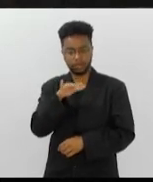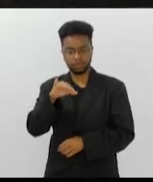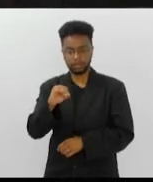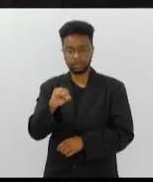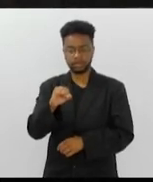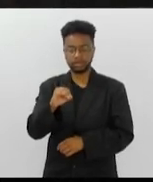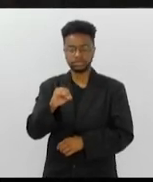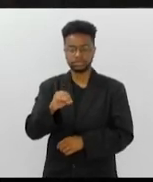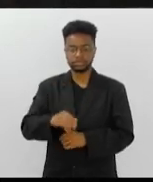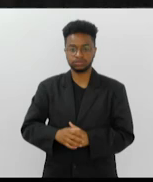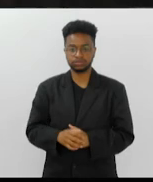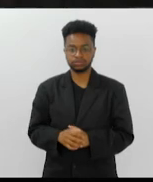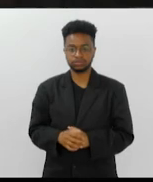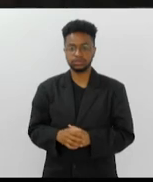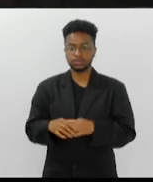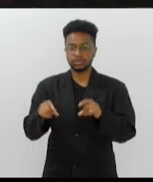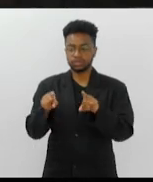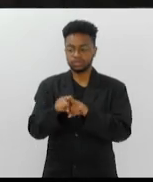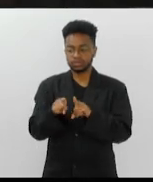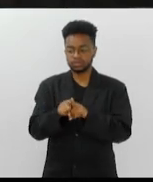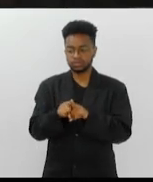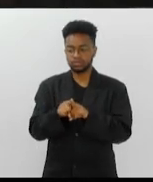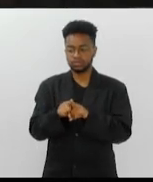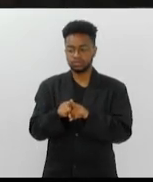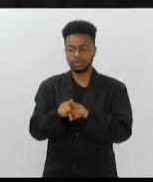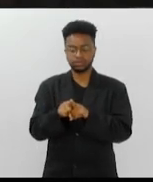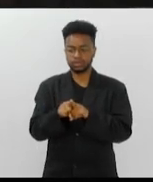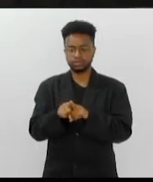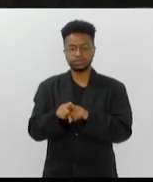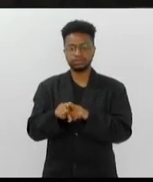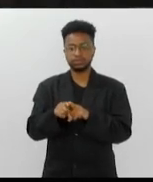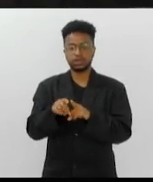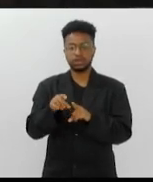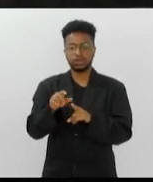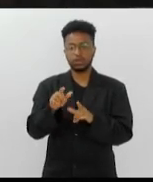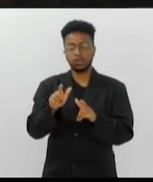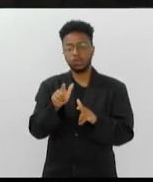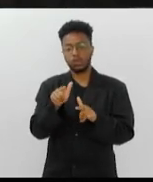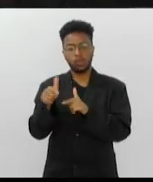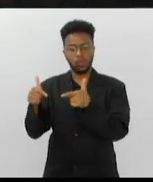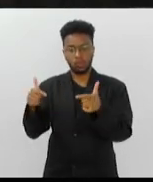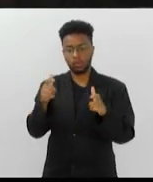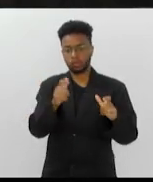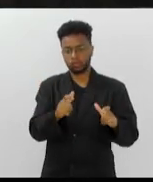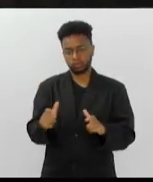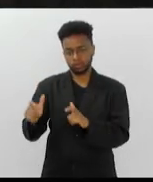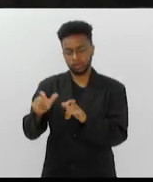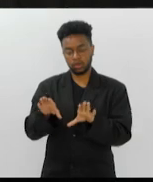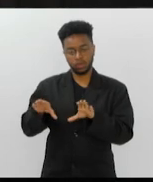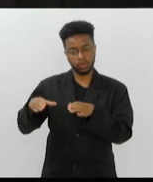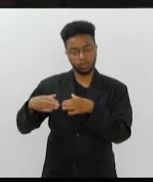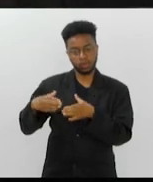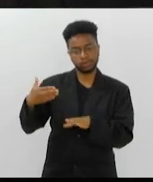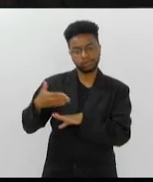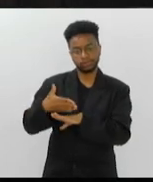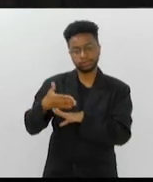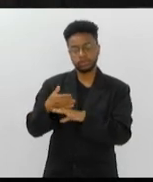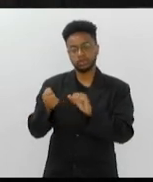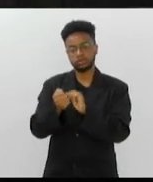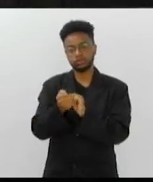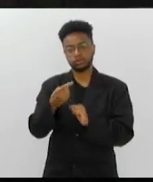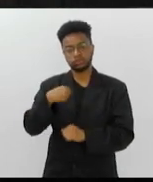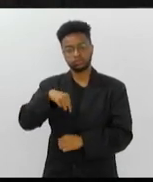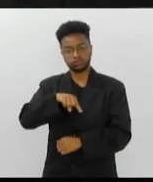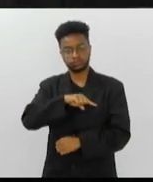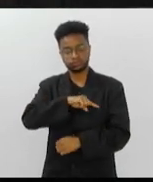Tradição, e seguindo Unidos de Lucas, Vigário Geral, todo o grupo que conosco participaram. Eu